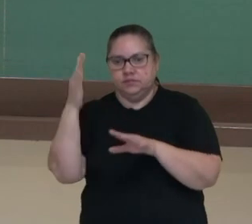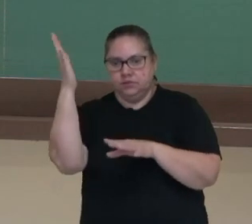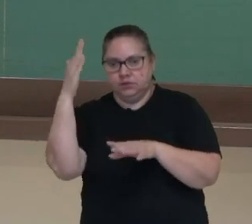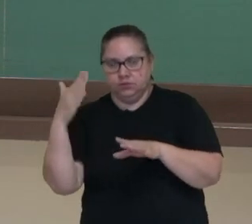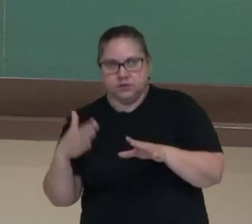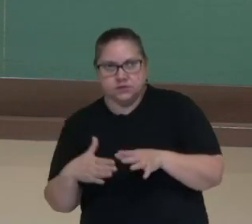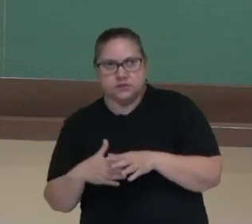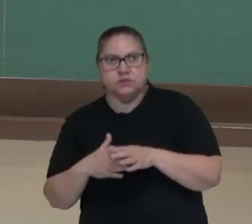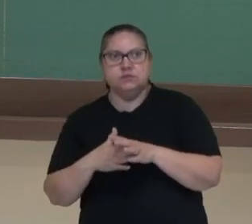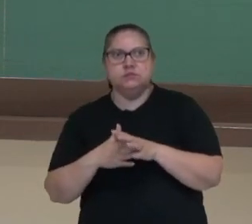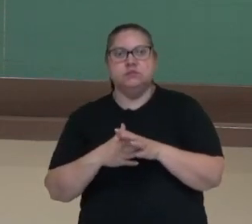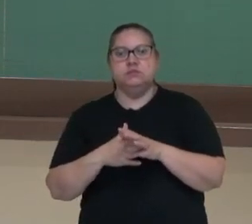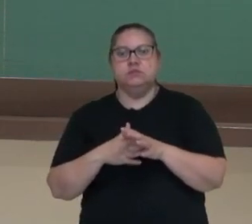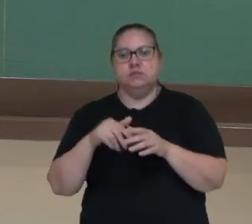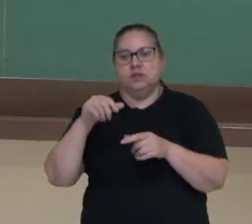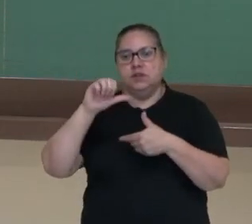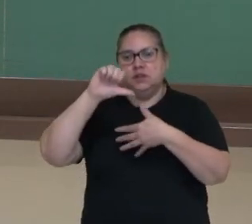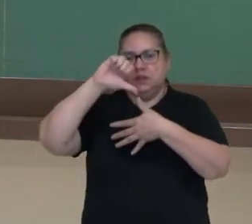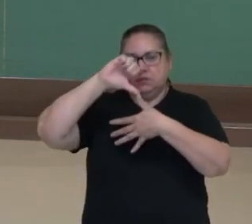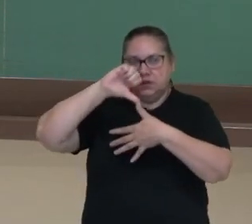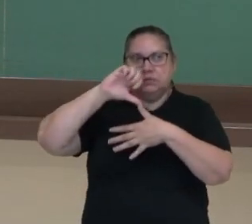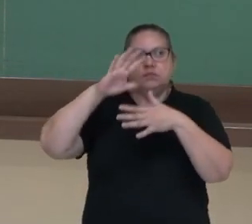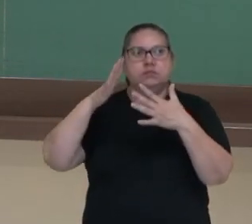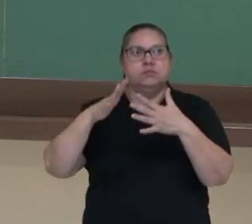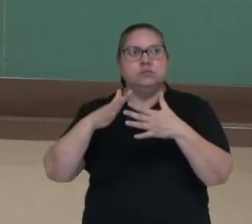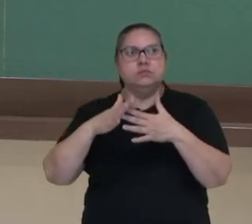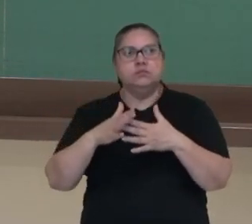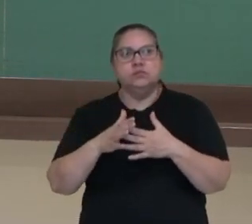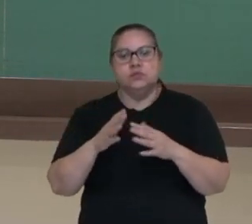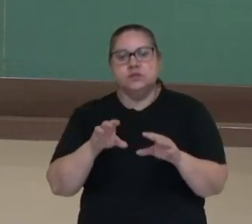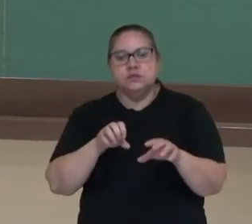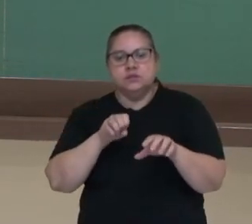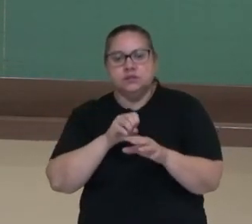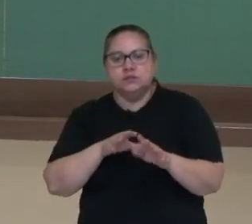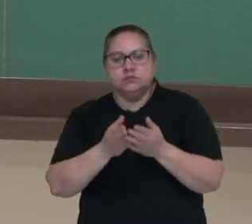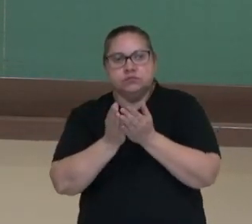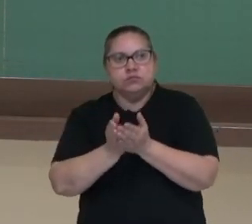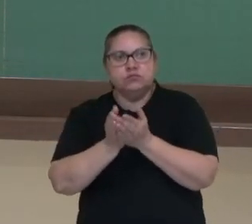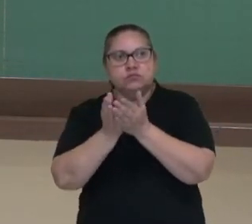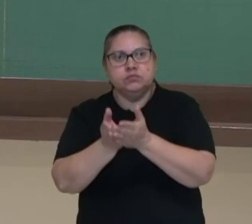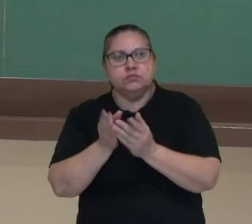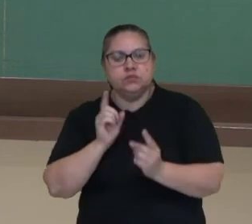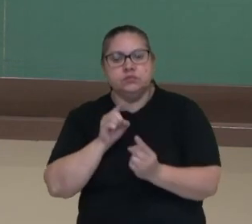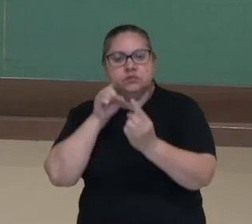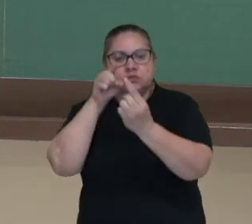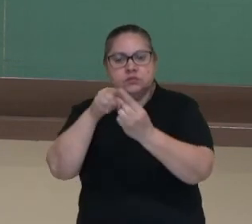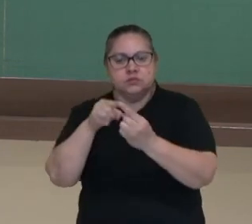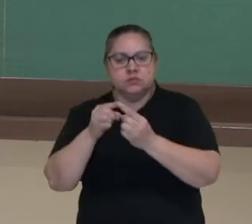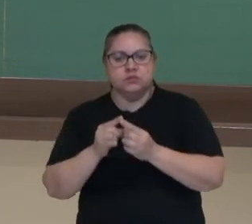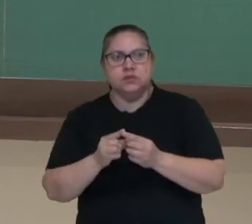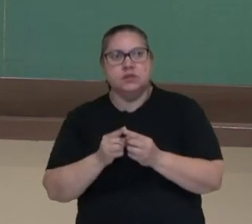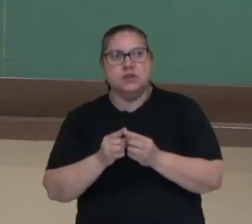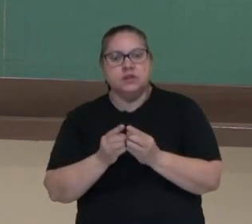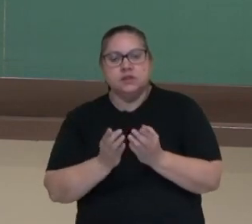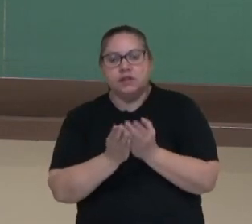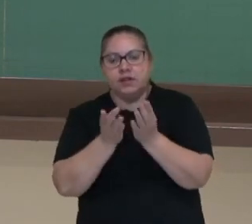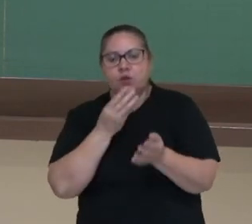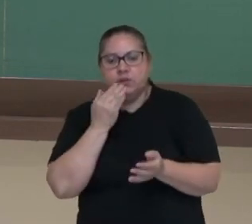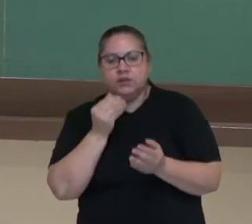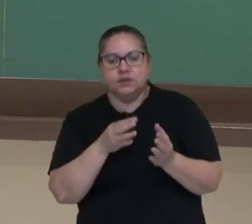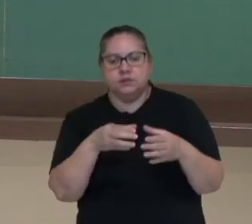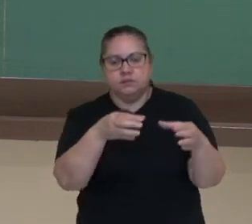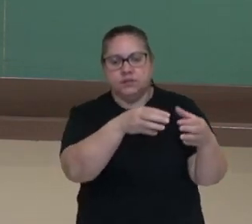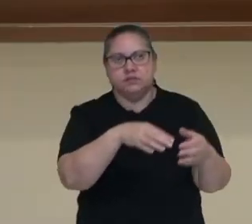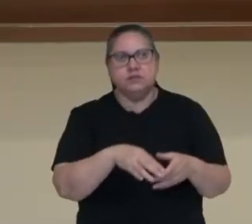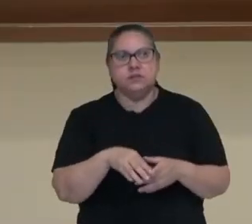do território da América Portuguesa. Monções, expedições fluviais tinham o objetivo de abastecer as vilas.